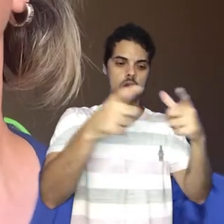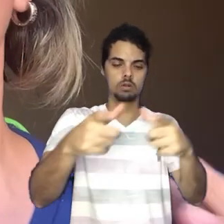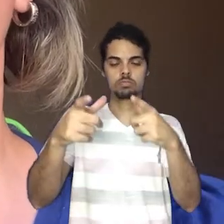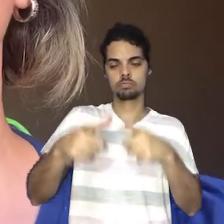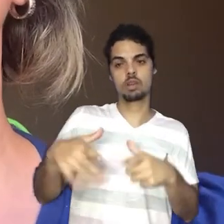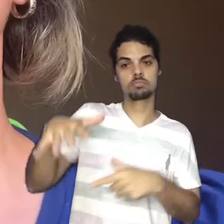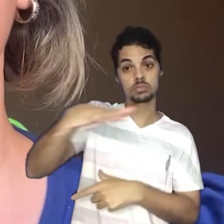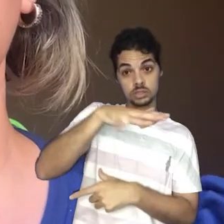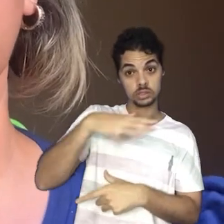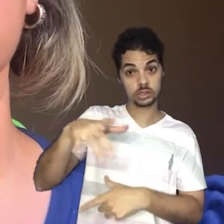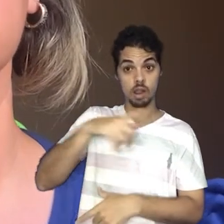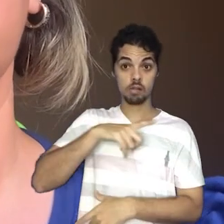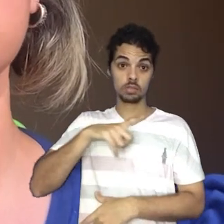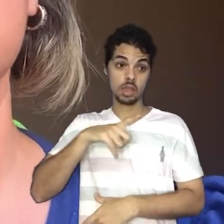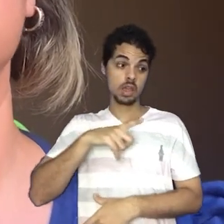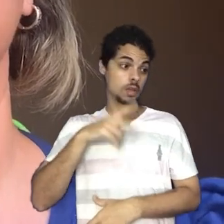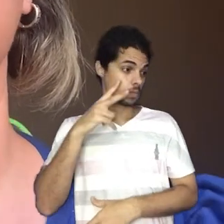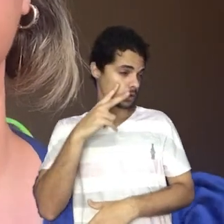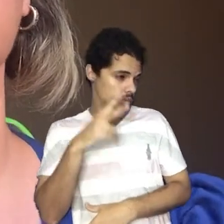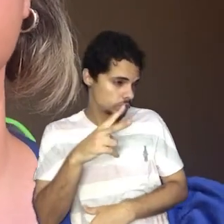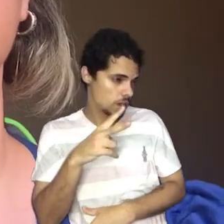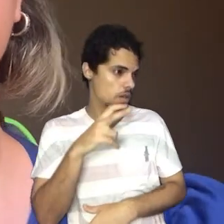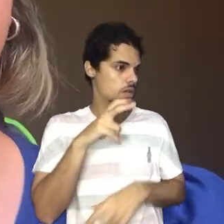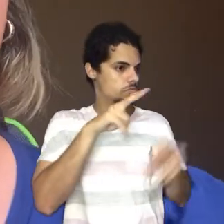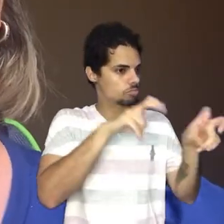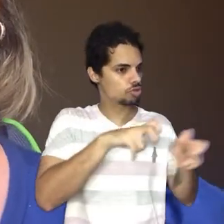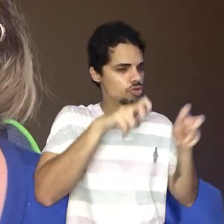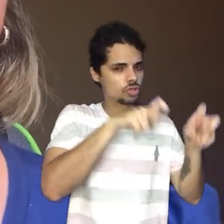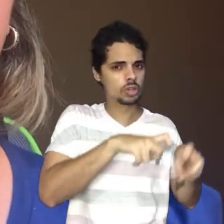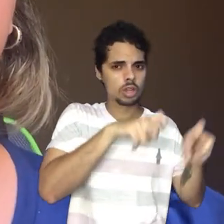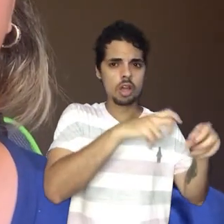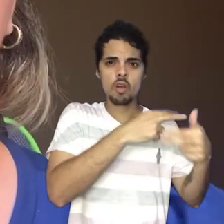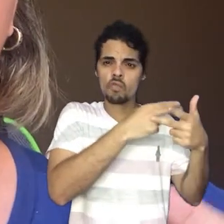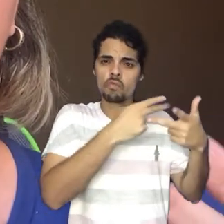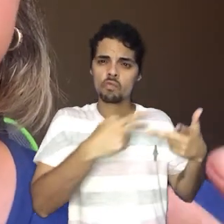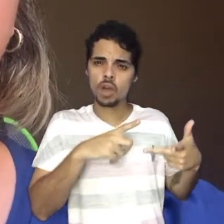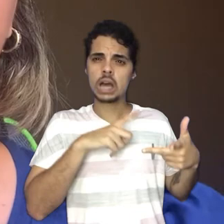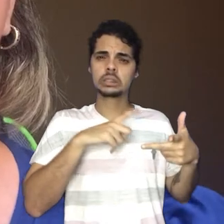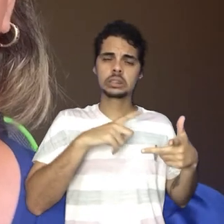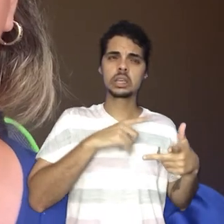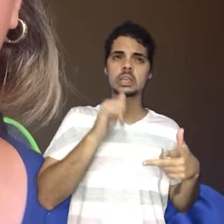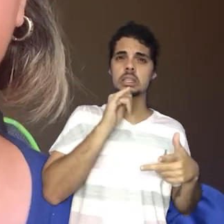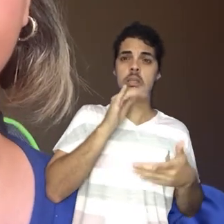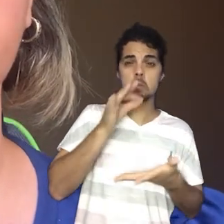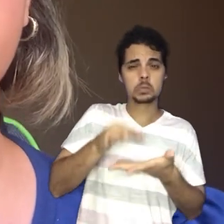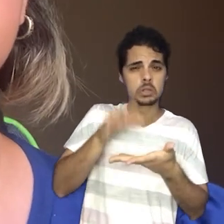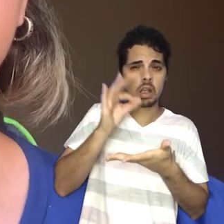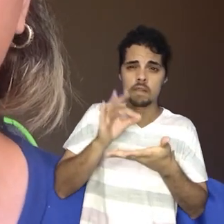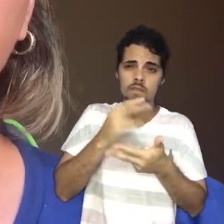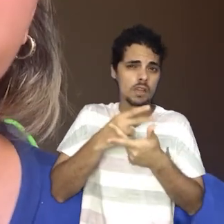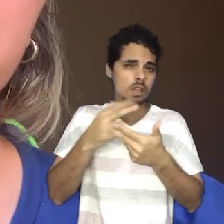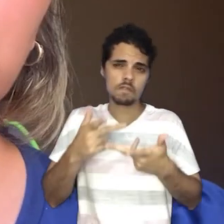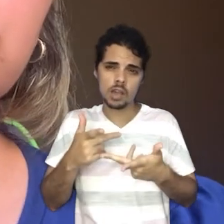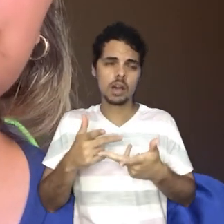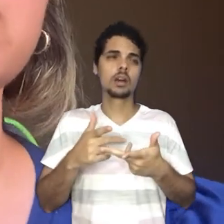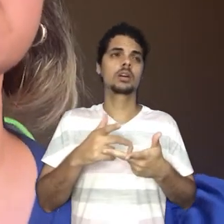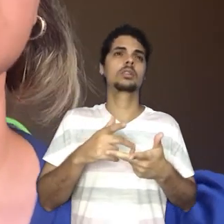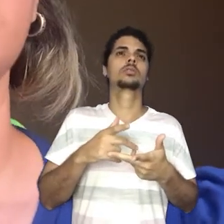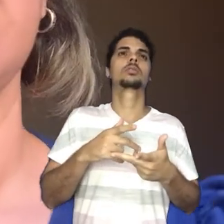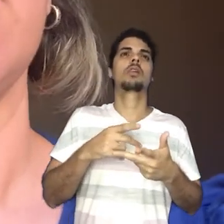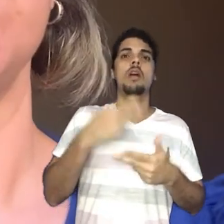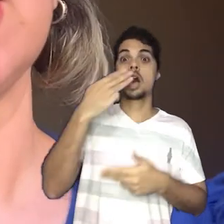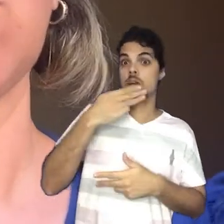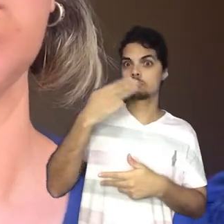ver quais eram essas fazendas, como algodão, como açúcar, como café e